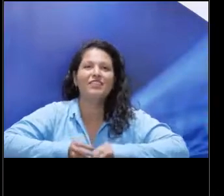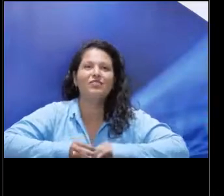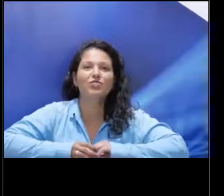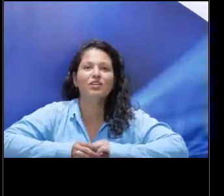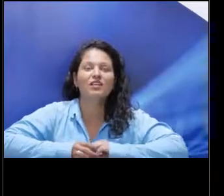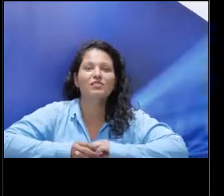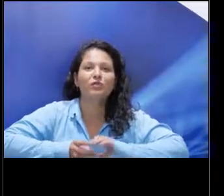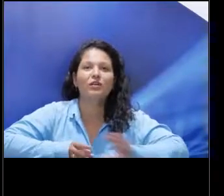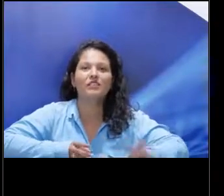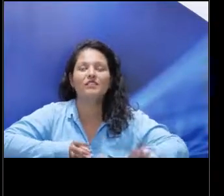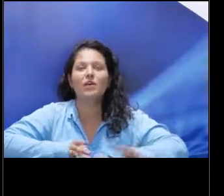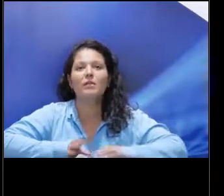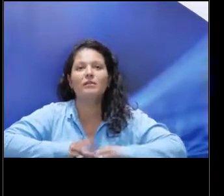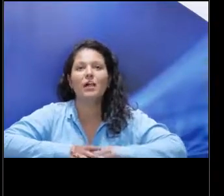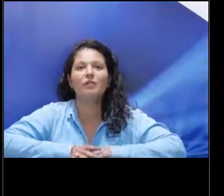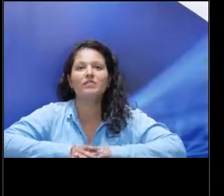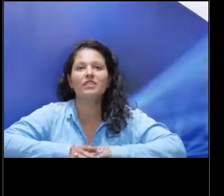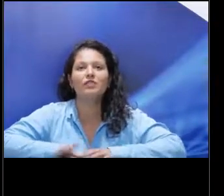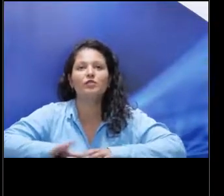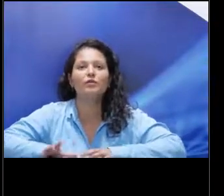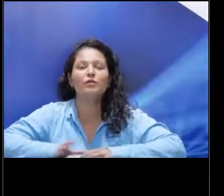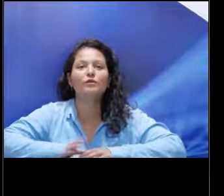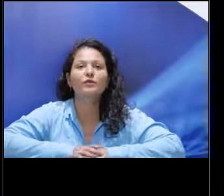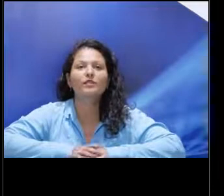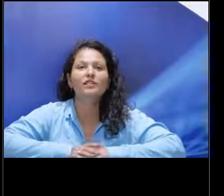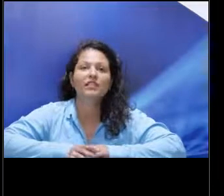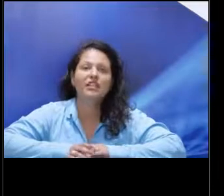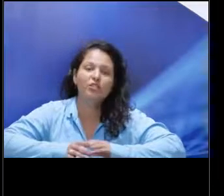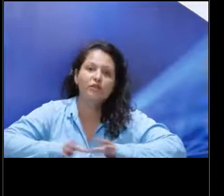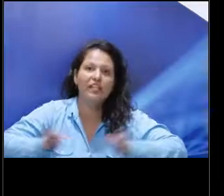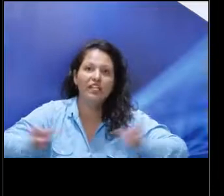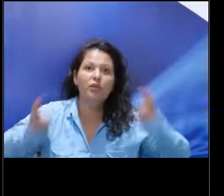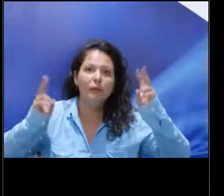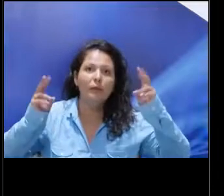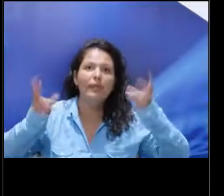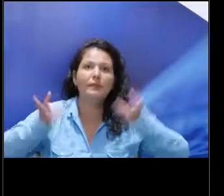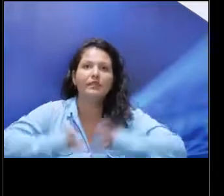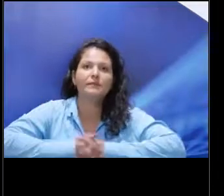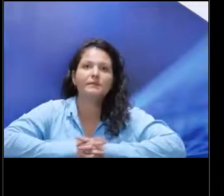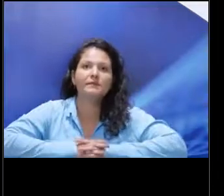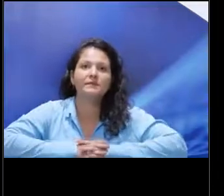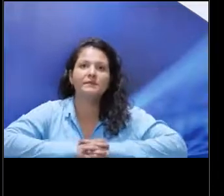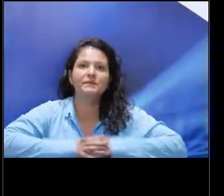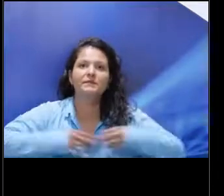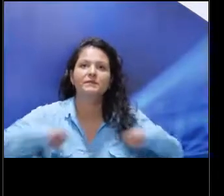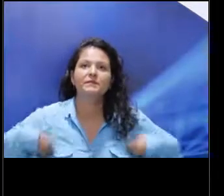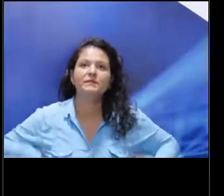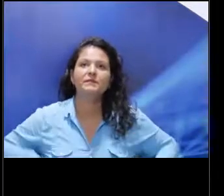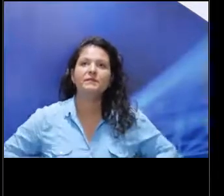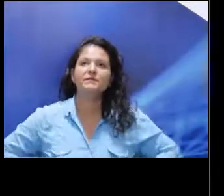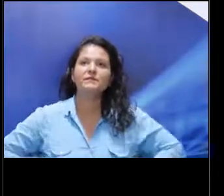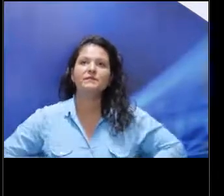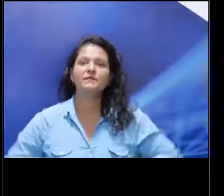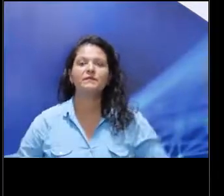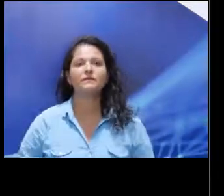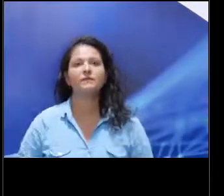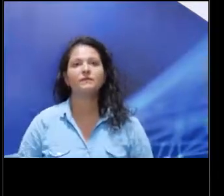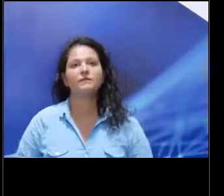assim, não, joga açúcar que você vai aumentar carboidrato solúvel e resolveria o problema, né?